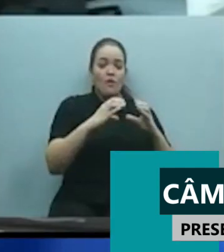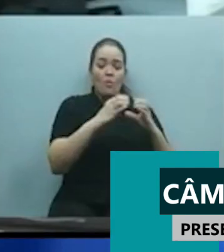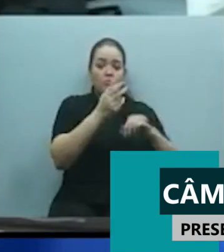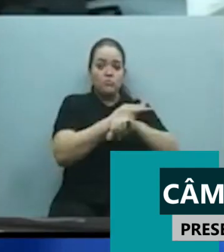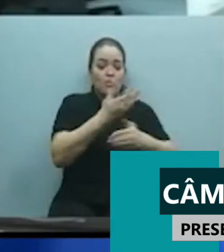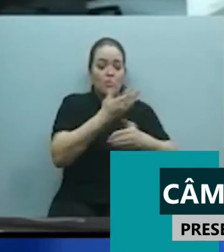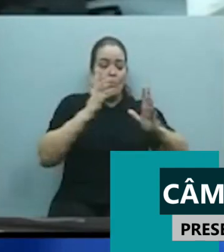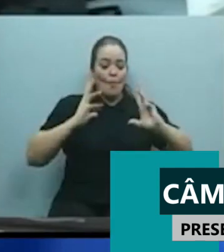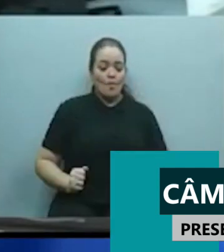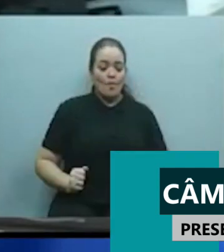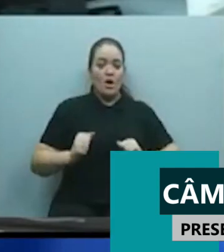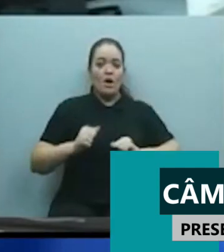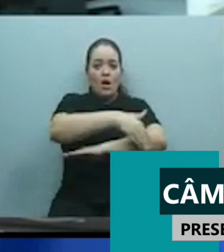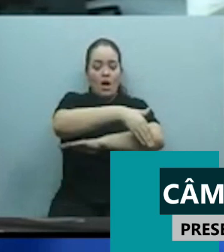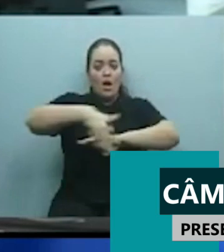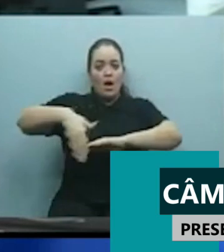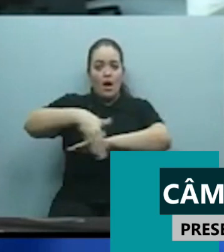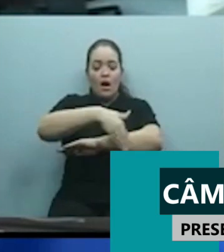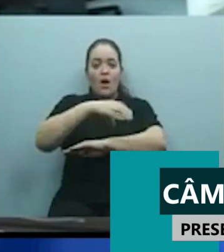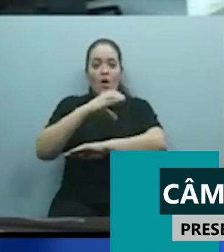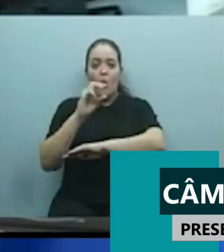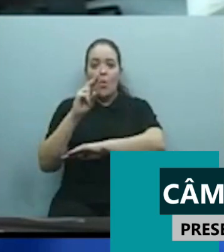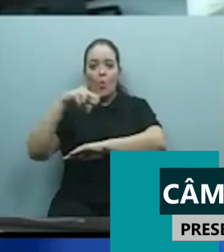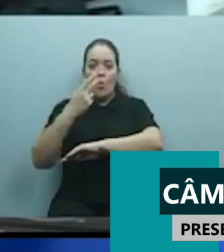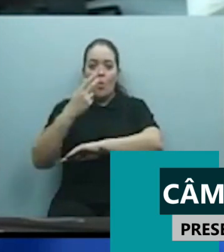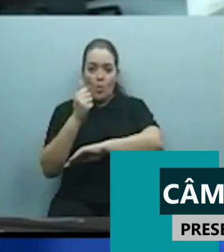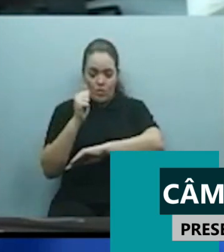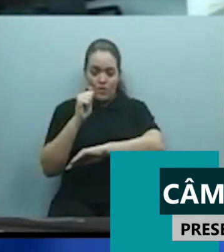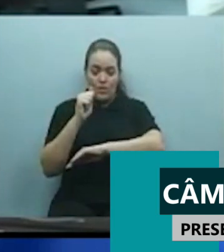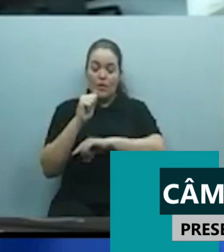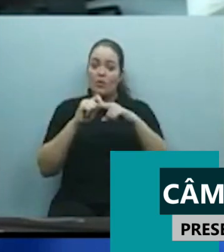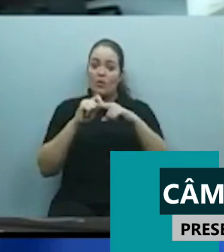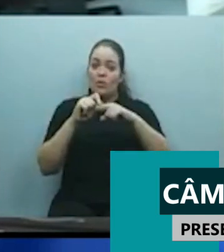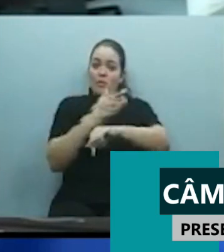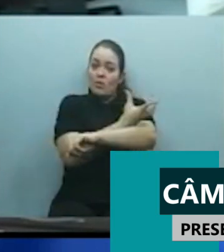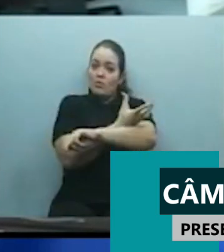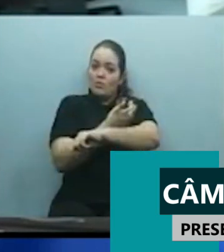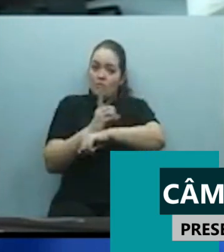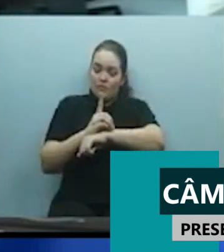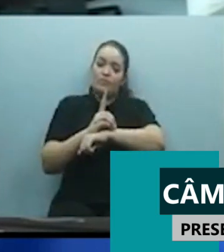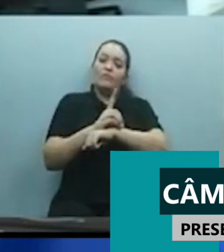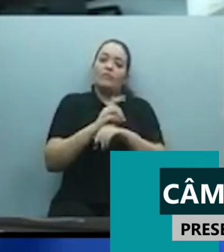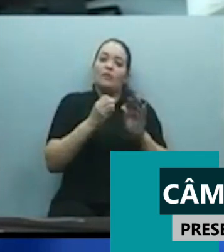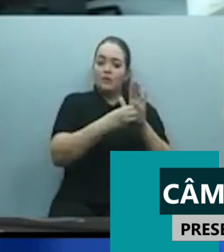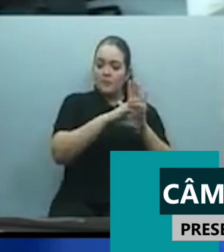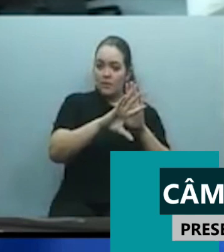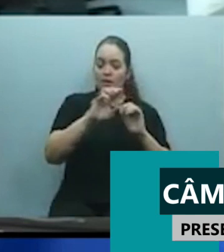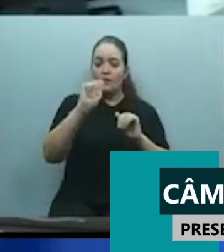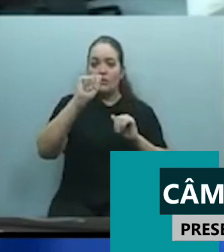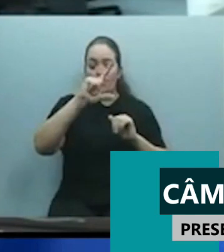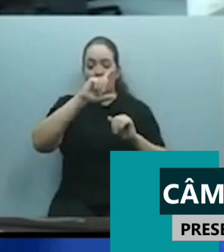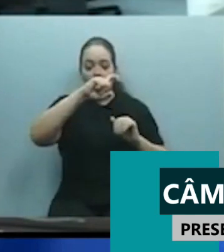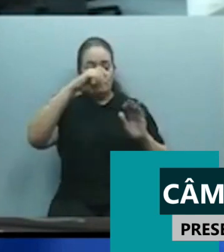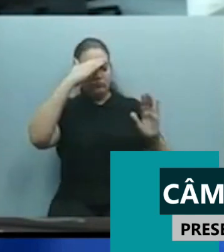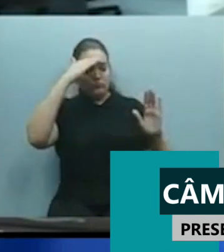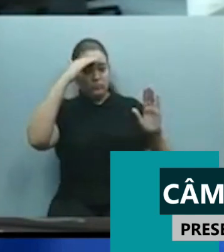Monsoró. Ainda conforme o ato da mesa, continuam obrigatórios a aferição de temperatura corporal, distanciamento social,